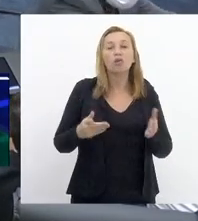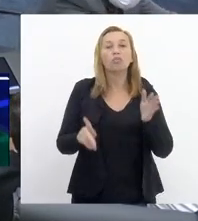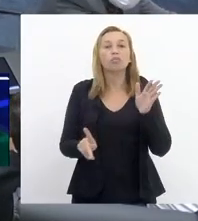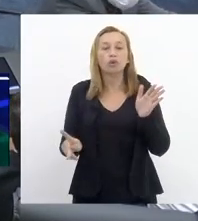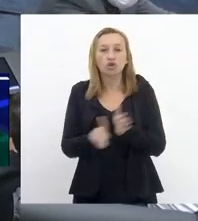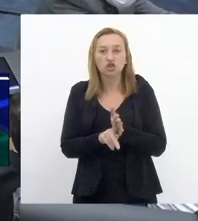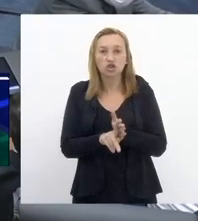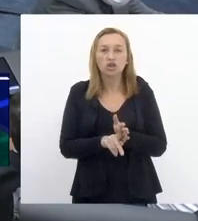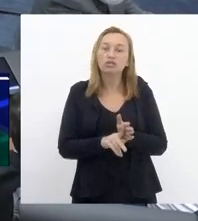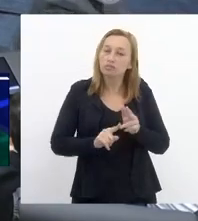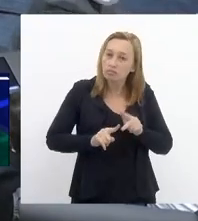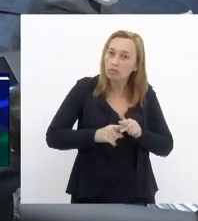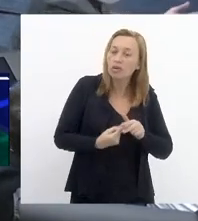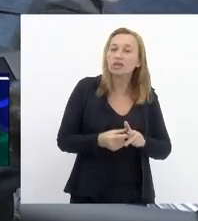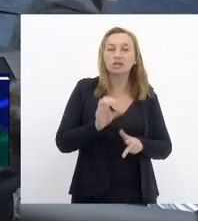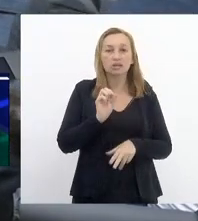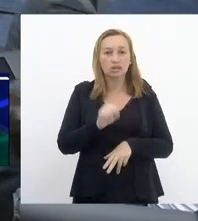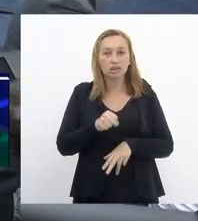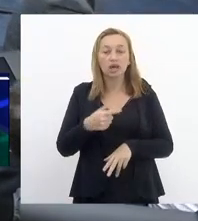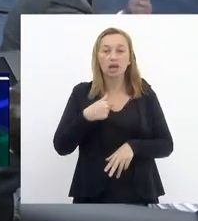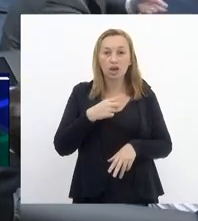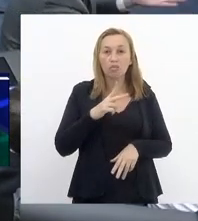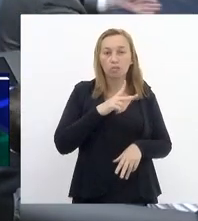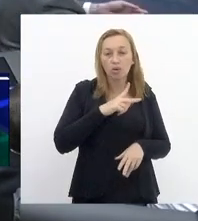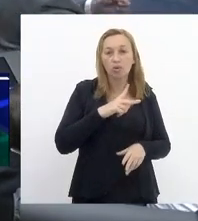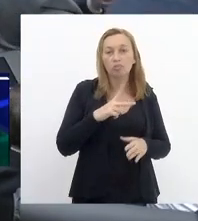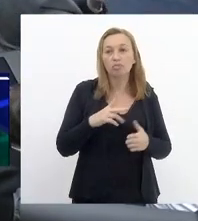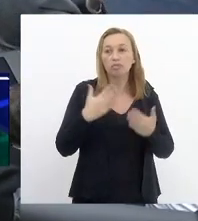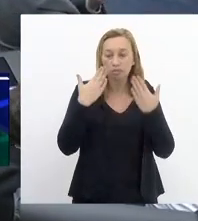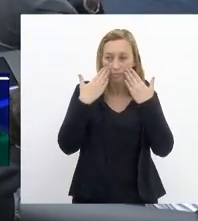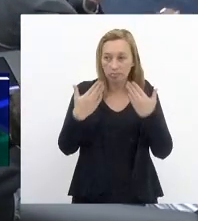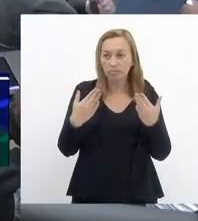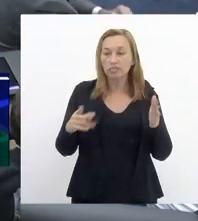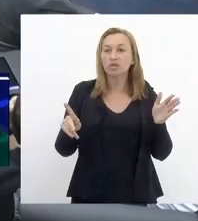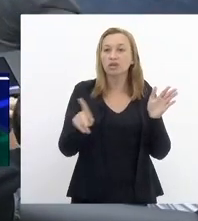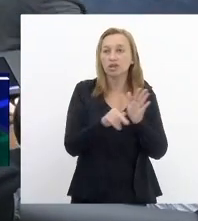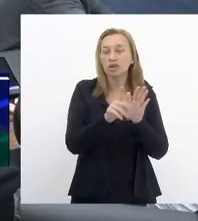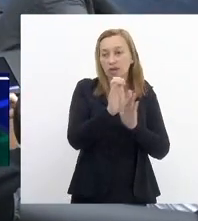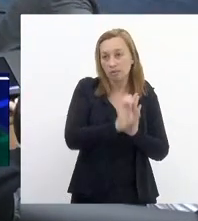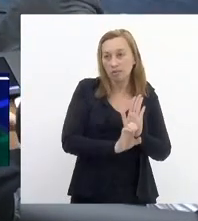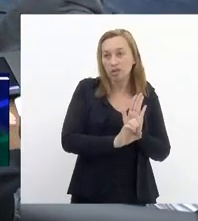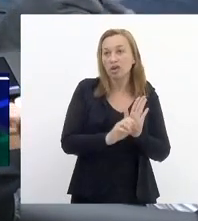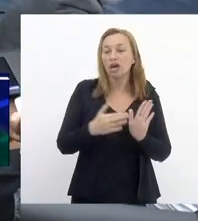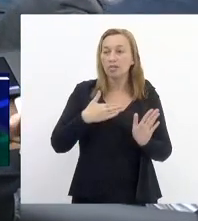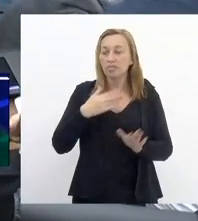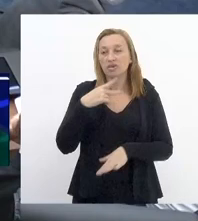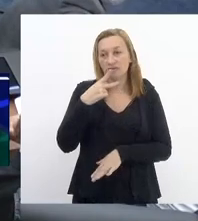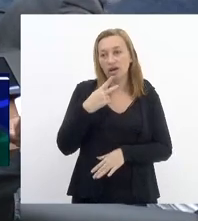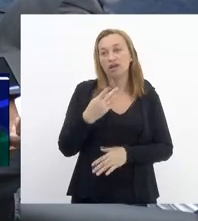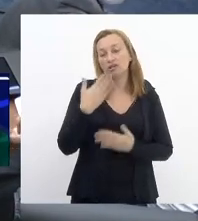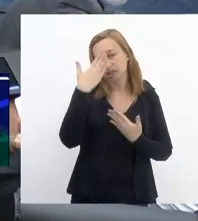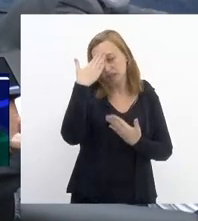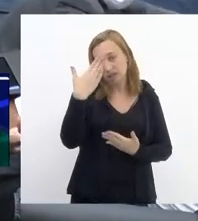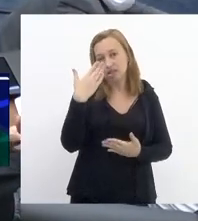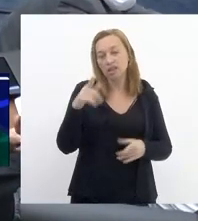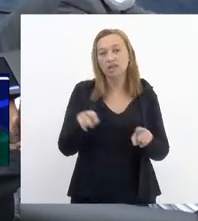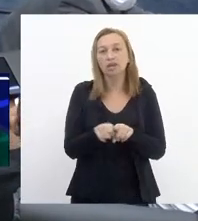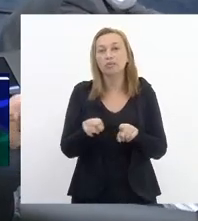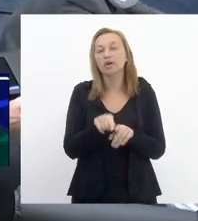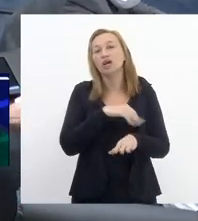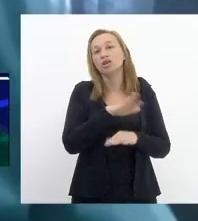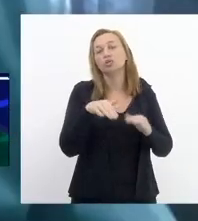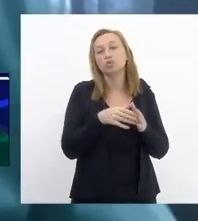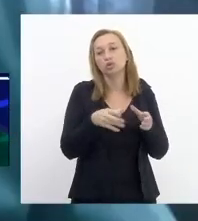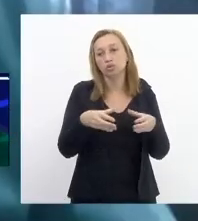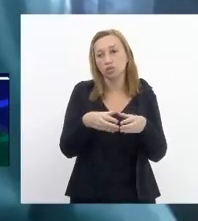deve ser aperfeiçoado, e eu próprio apresentei emendas. Era essa a intervenção. Queria agradecer também a todas as